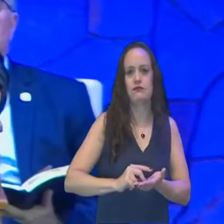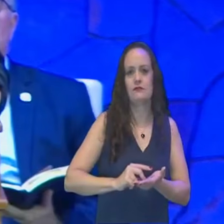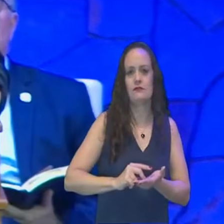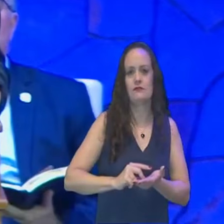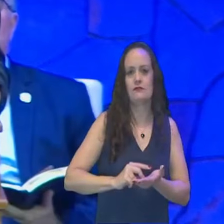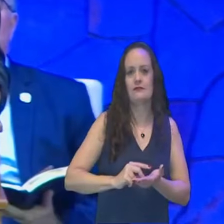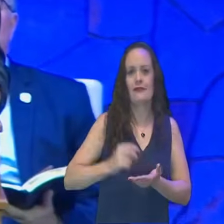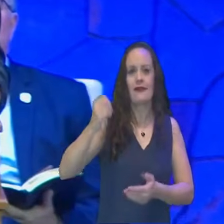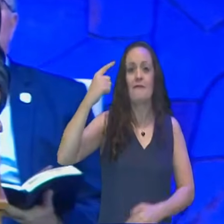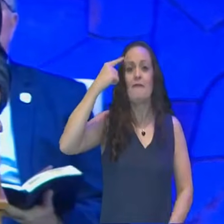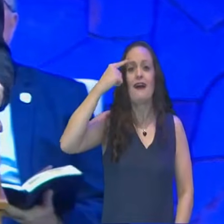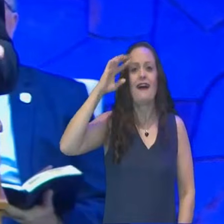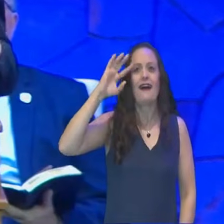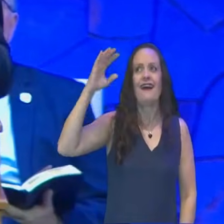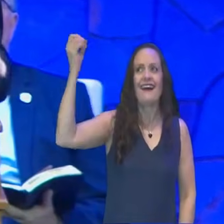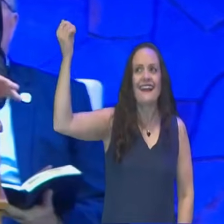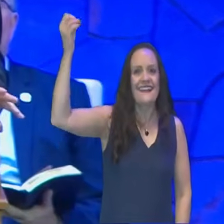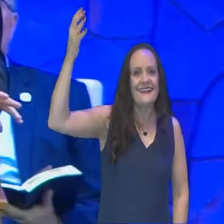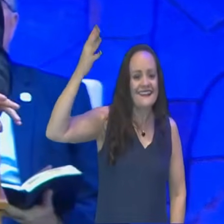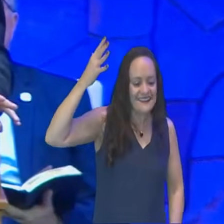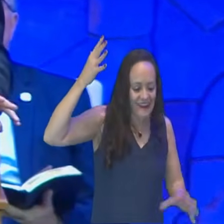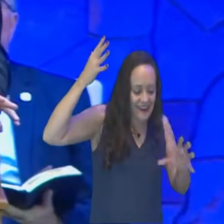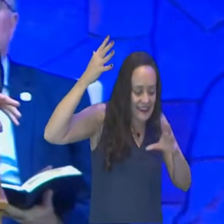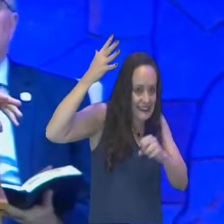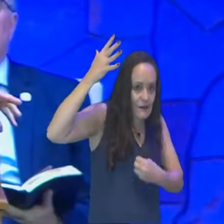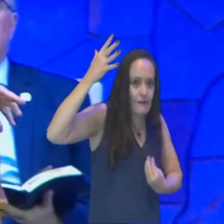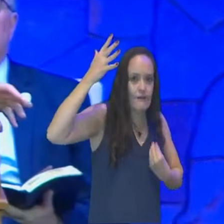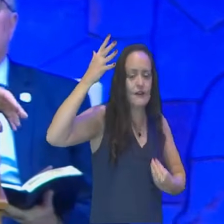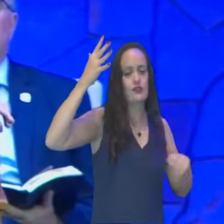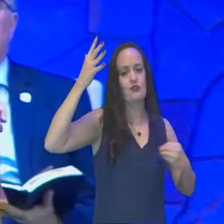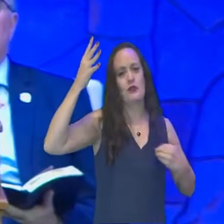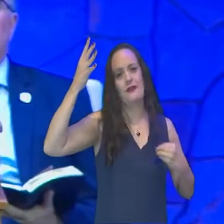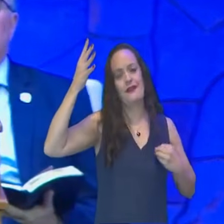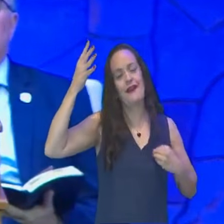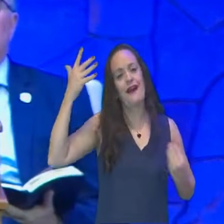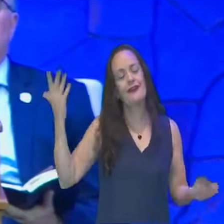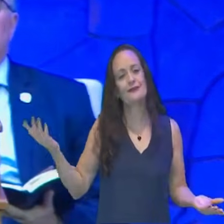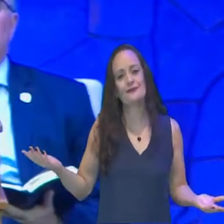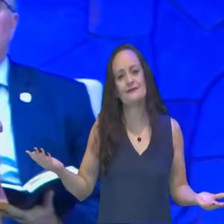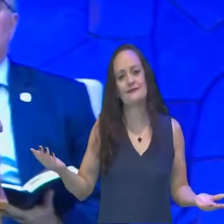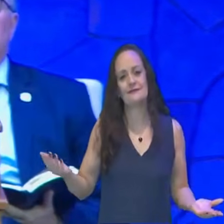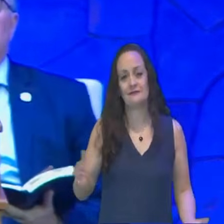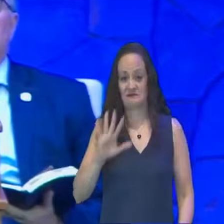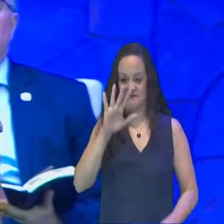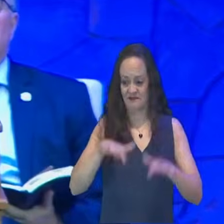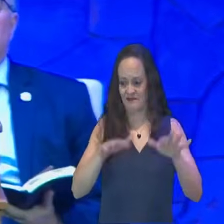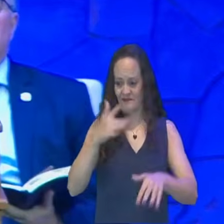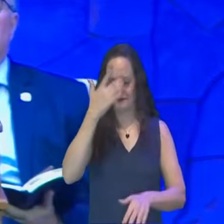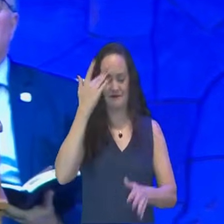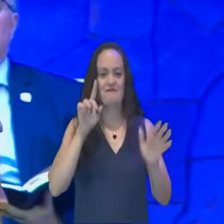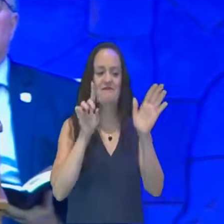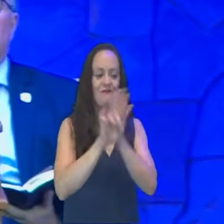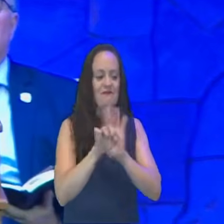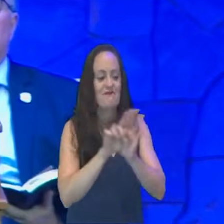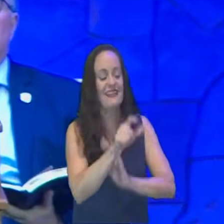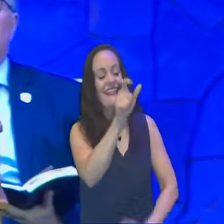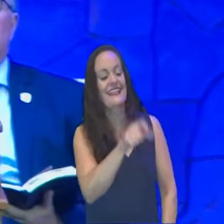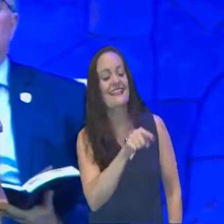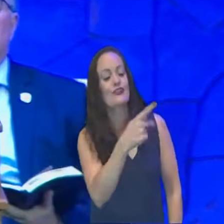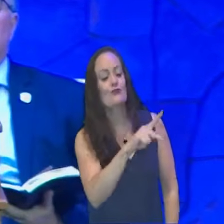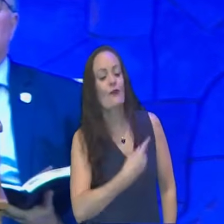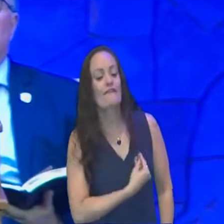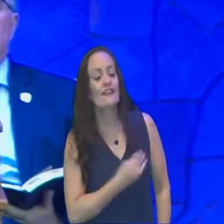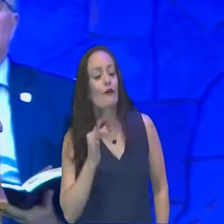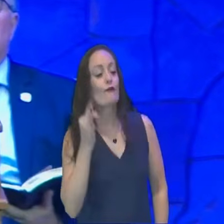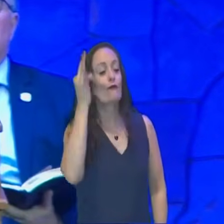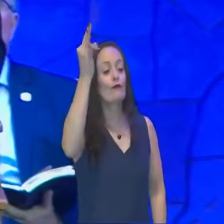permanecemos nas trevas. Existem pessoas que, se você perguntar sobre o destino final da vida delas, sobre a